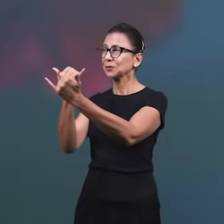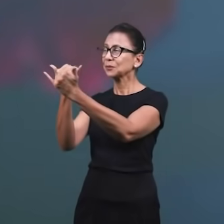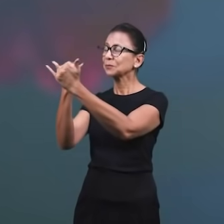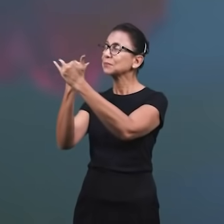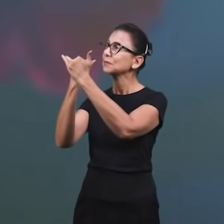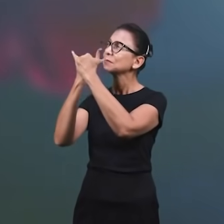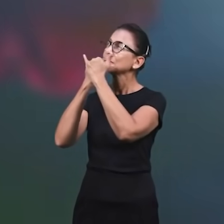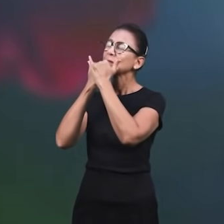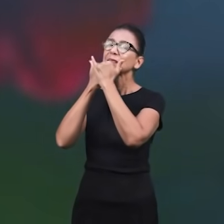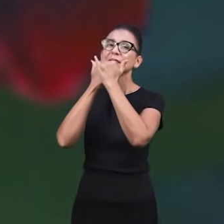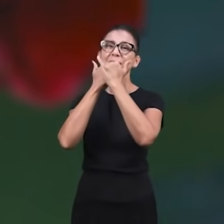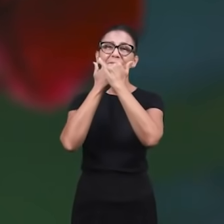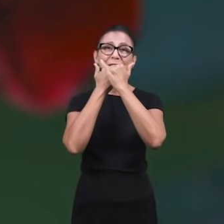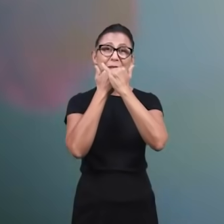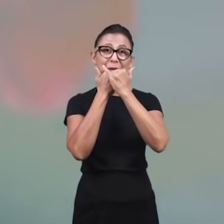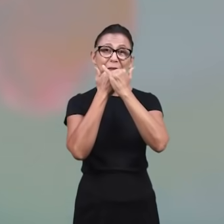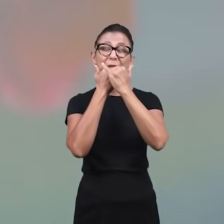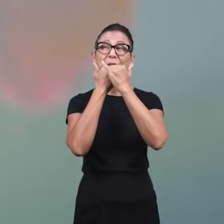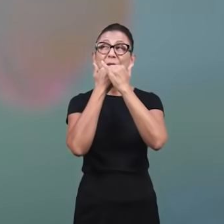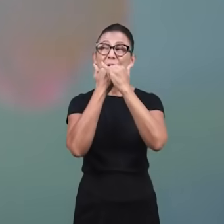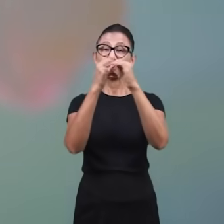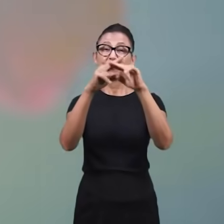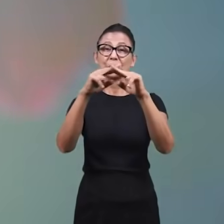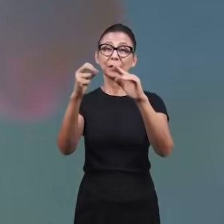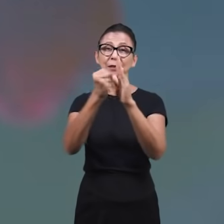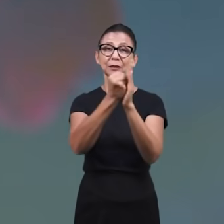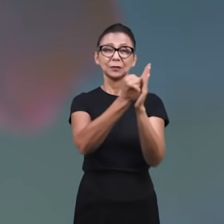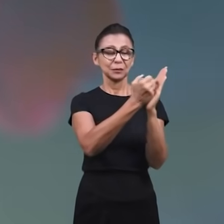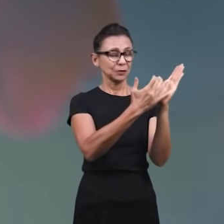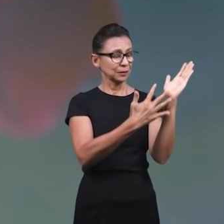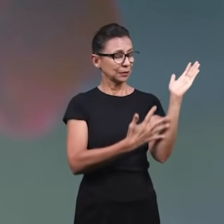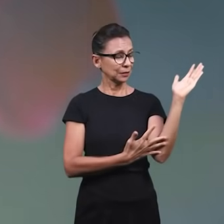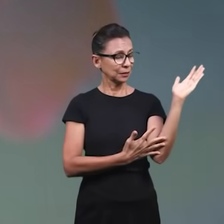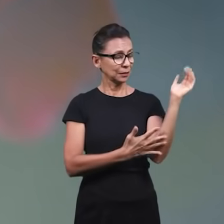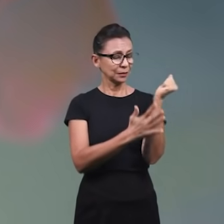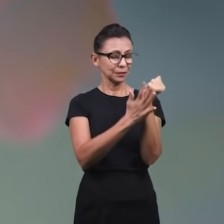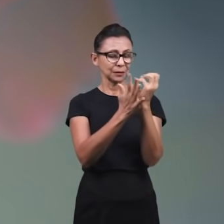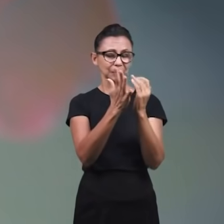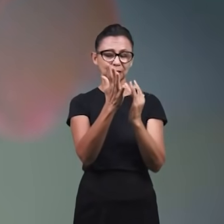por teu sangue remidor,